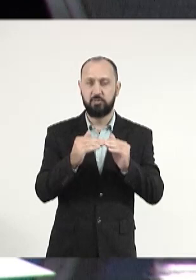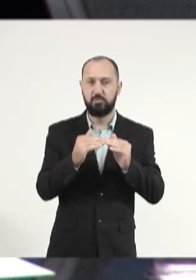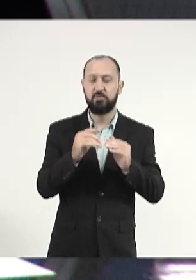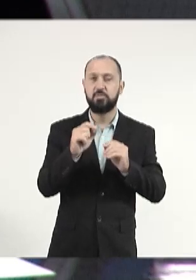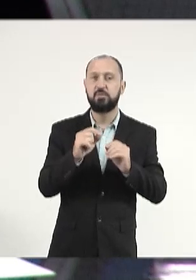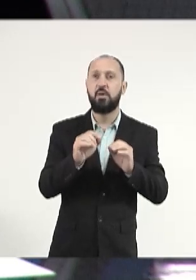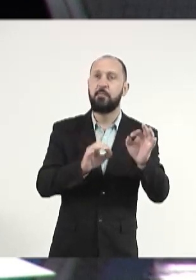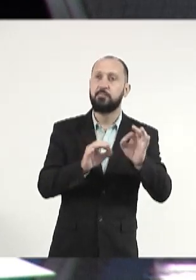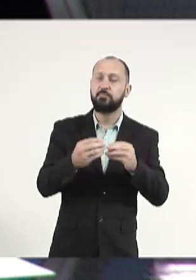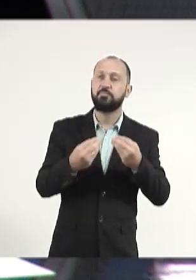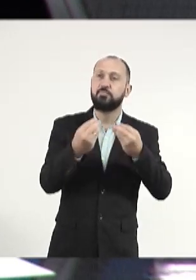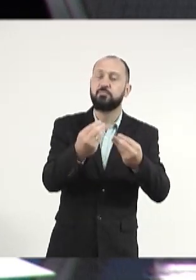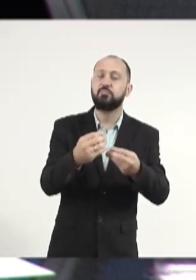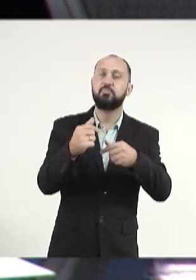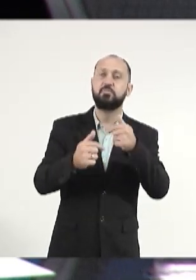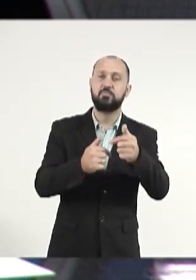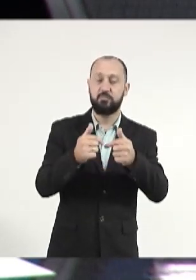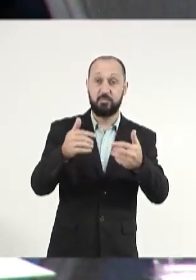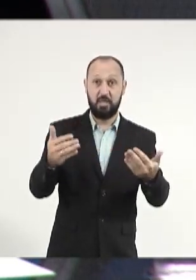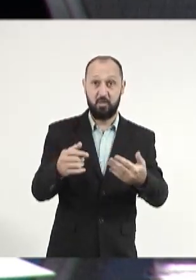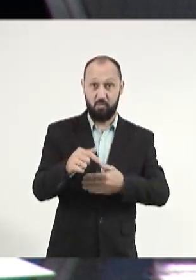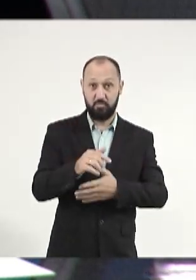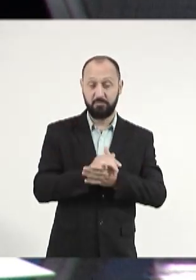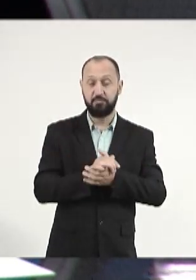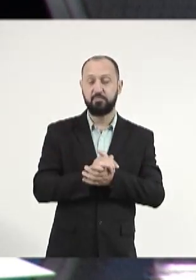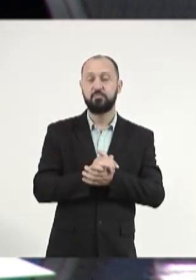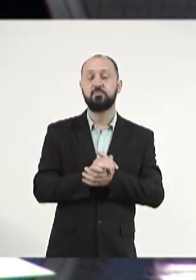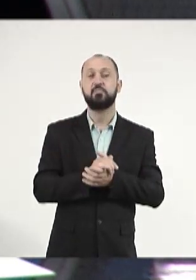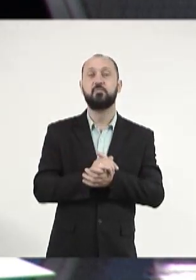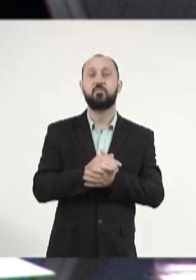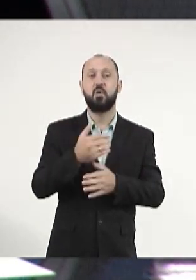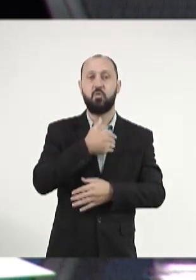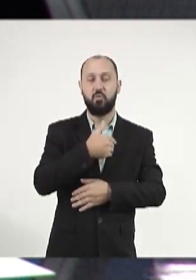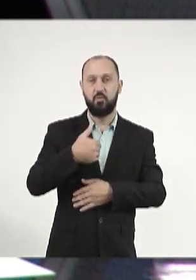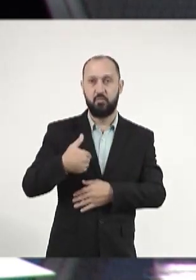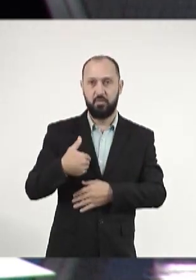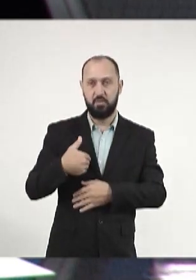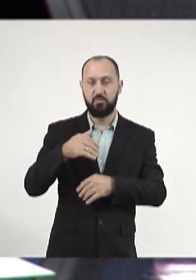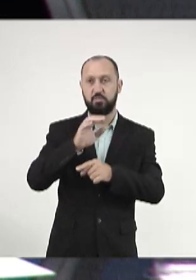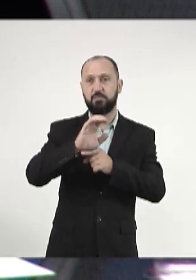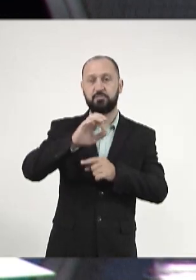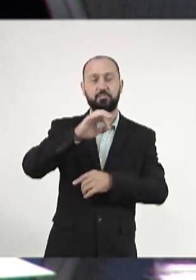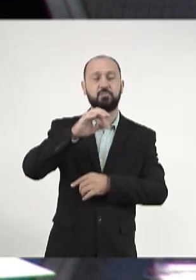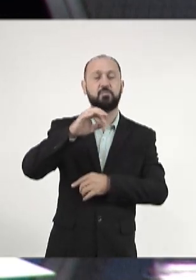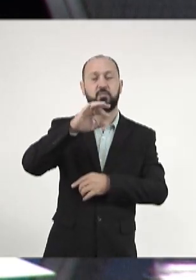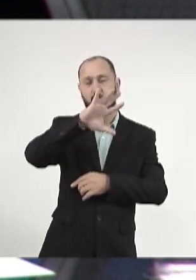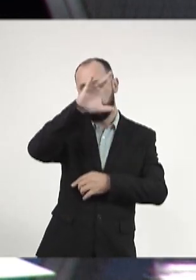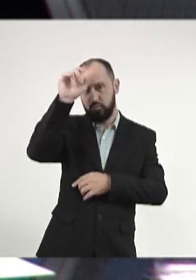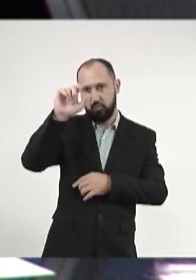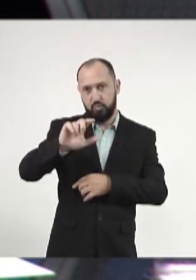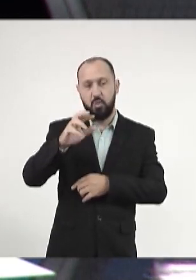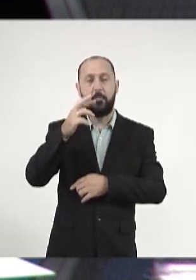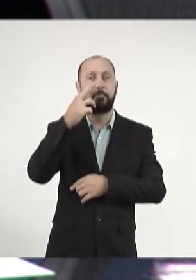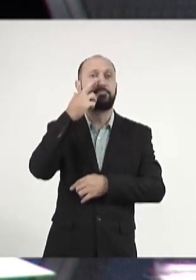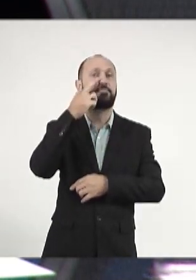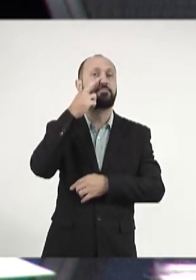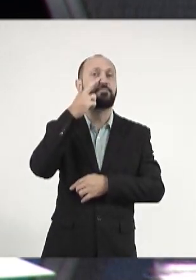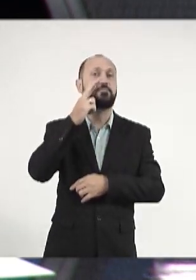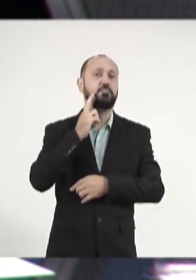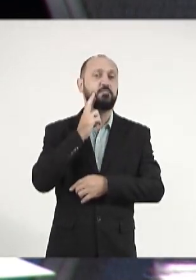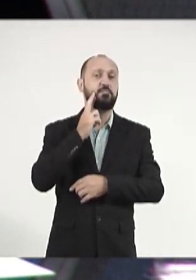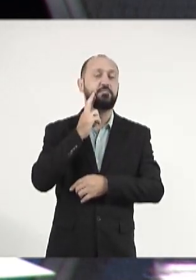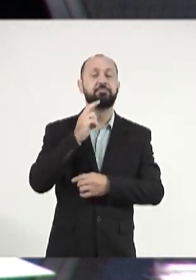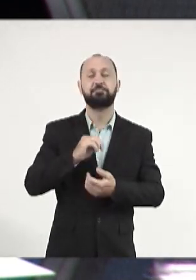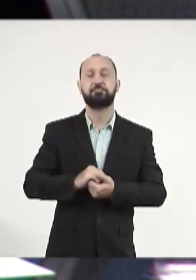que seja encaminhado um expediente desse poder ao excelentíssimo governador do estado de Mato Grosso do Sul, senhor